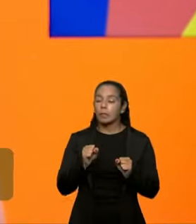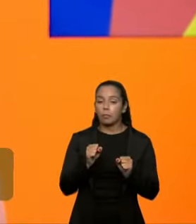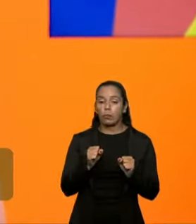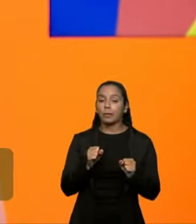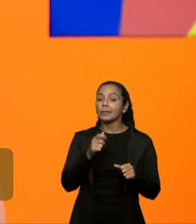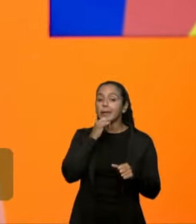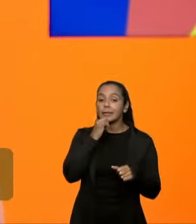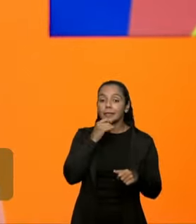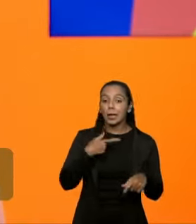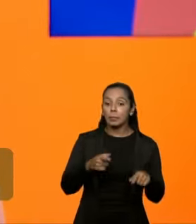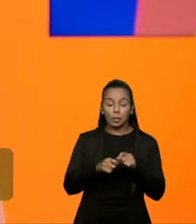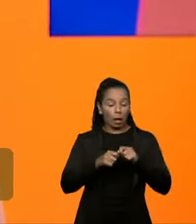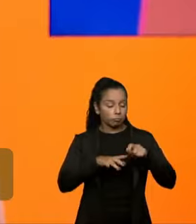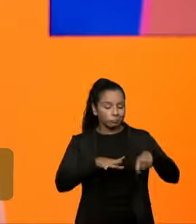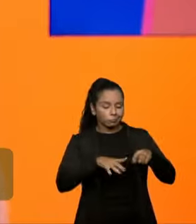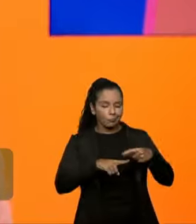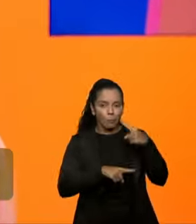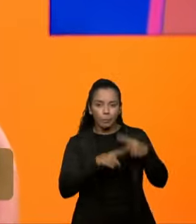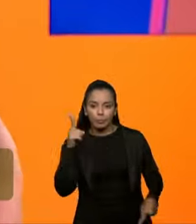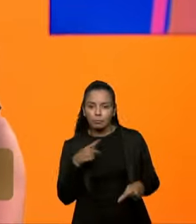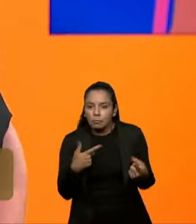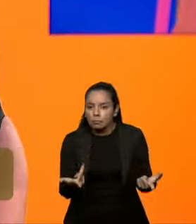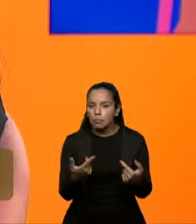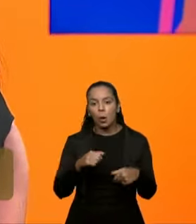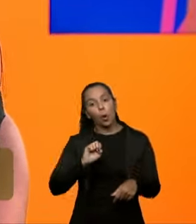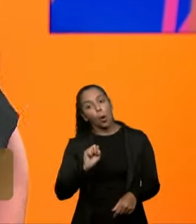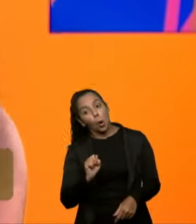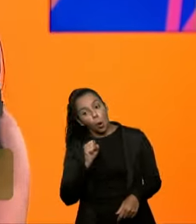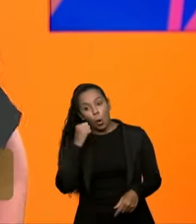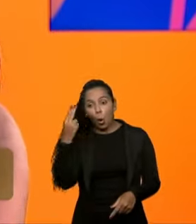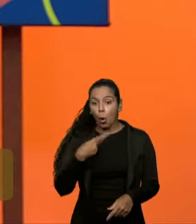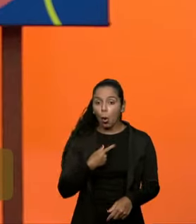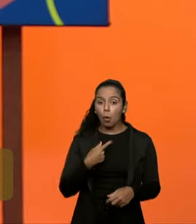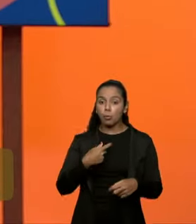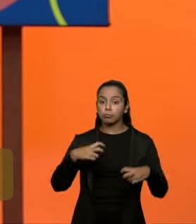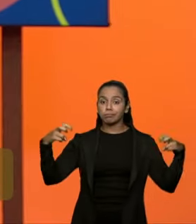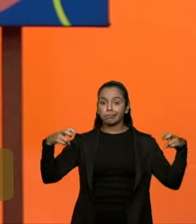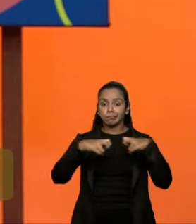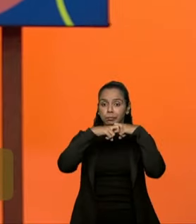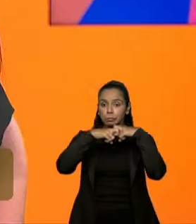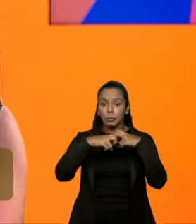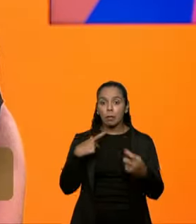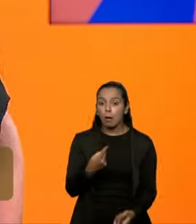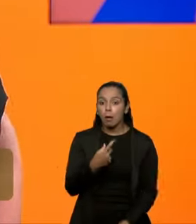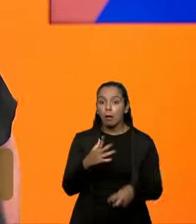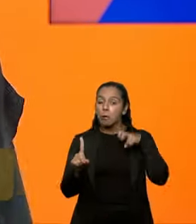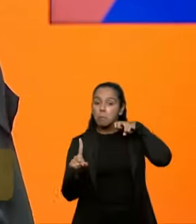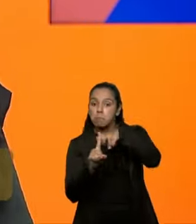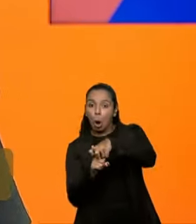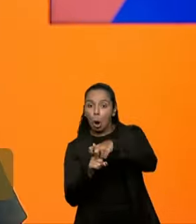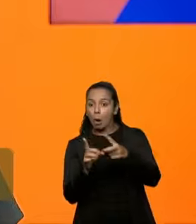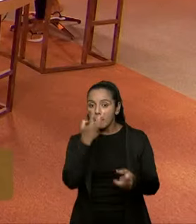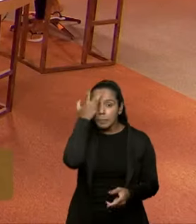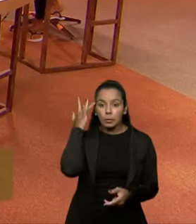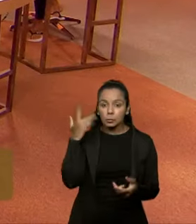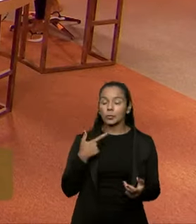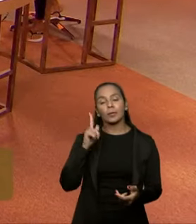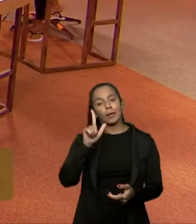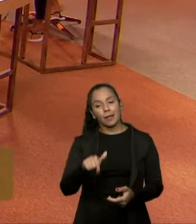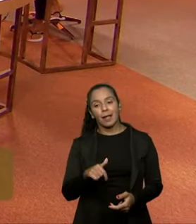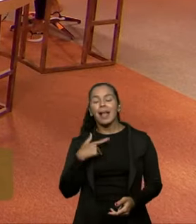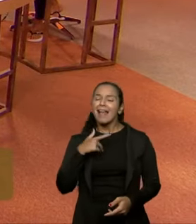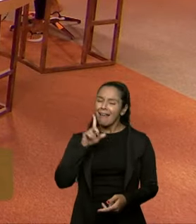a mão ali na cozinha ou pode ser... Bater o carro e matar alguém. Claro. Fato, mas mulher, fato ou fake